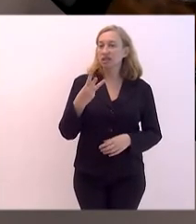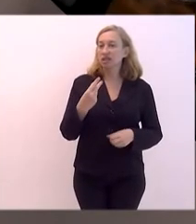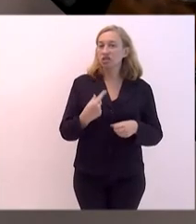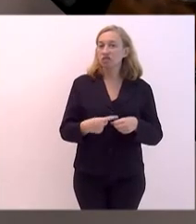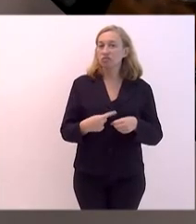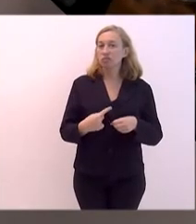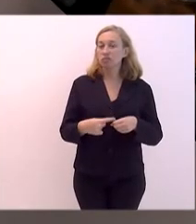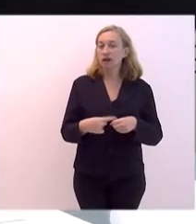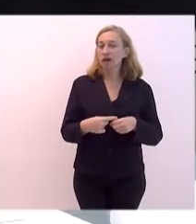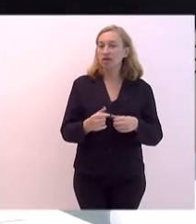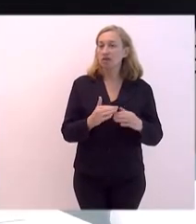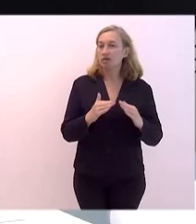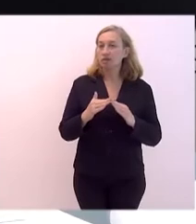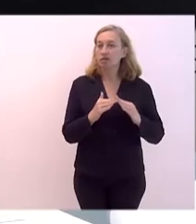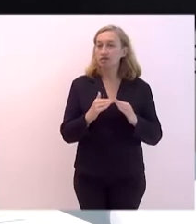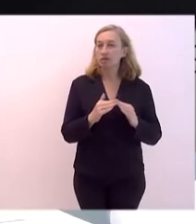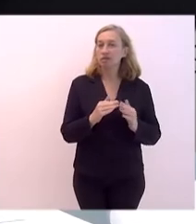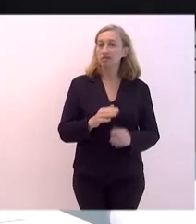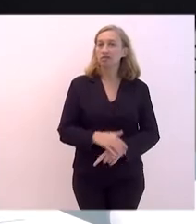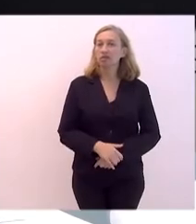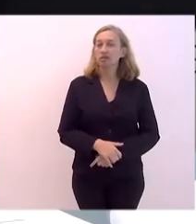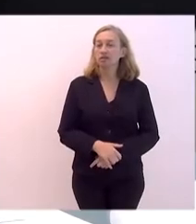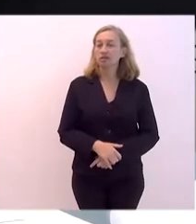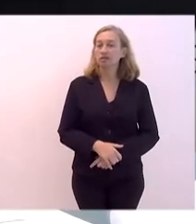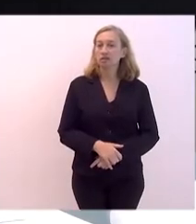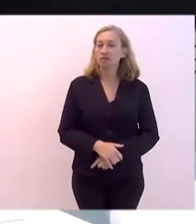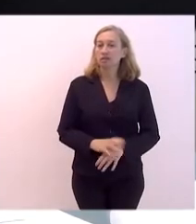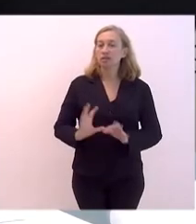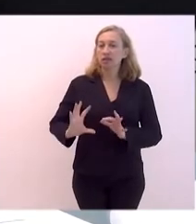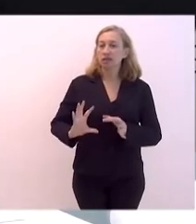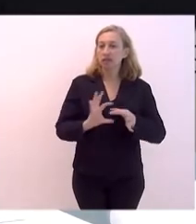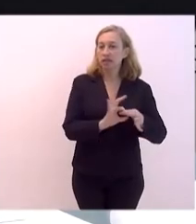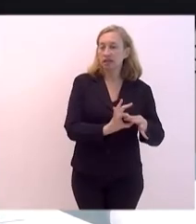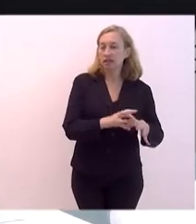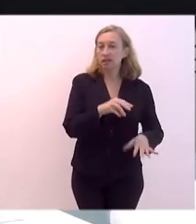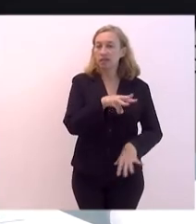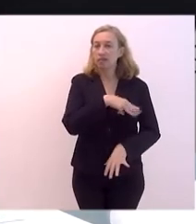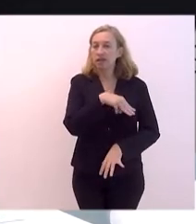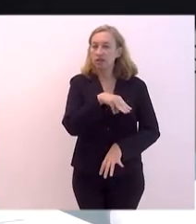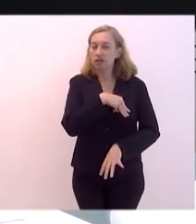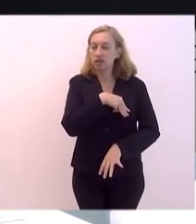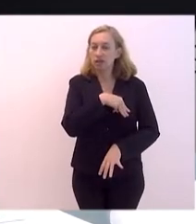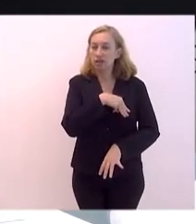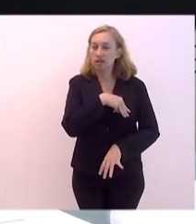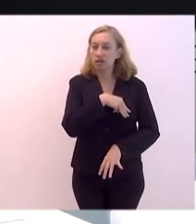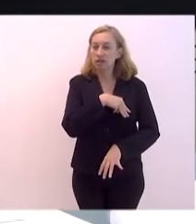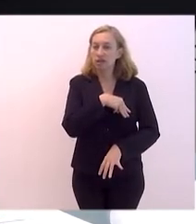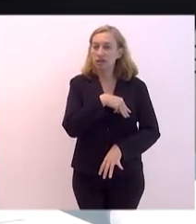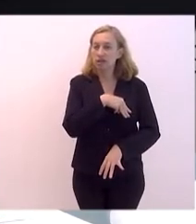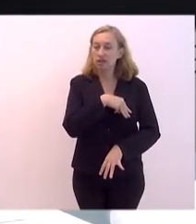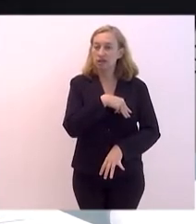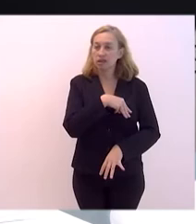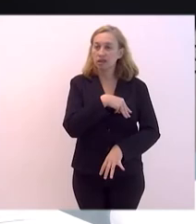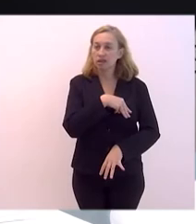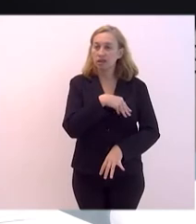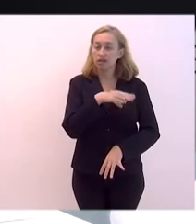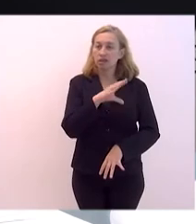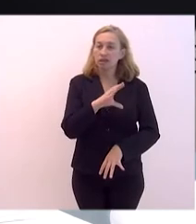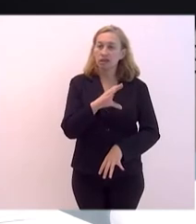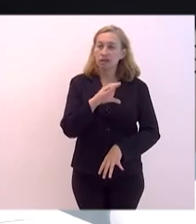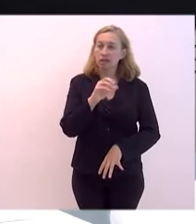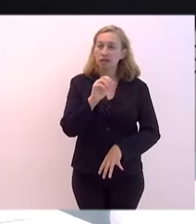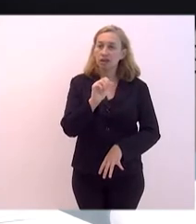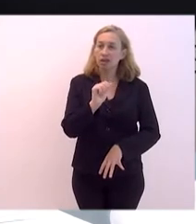em cima, na justificativa, ele diz que liga Campinho, o bairro de Madureira, a Campos dos